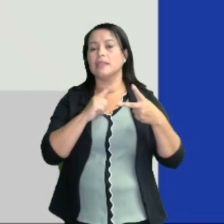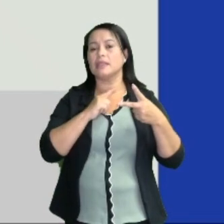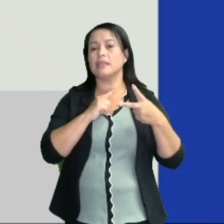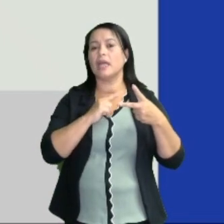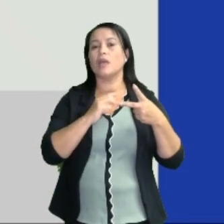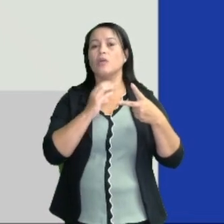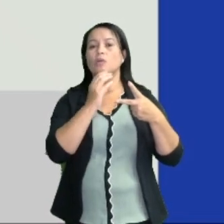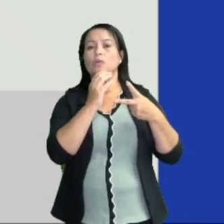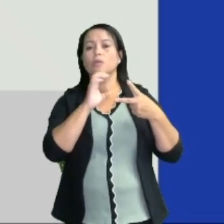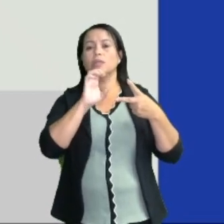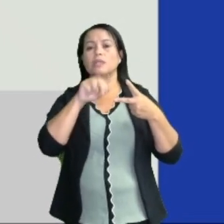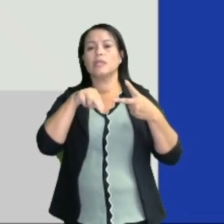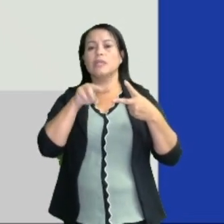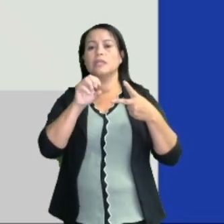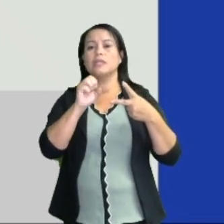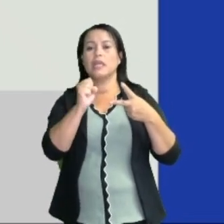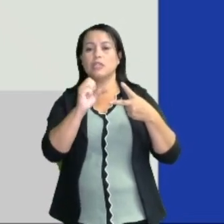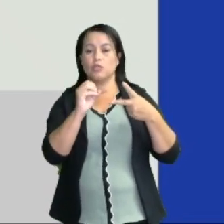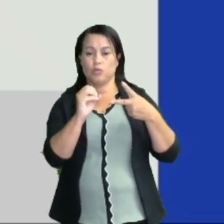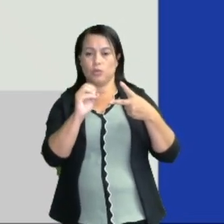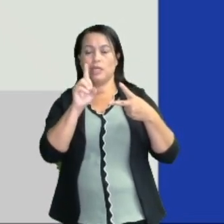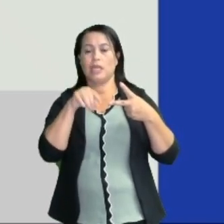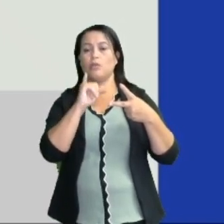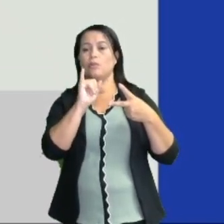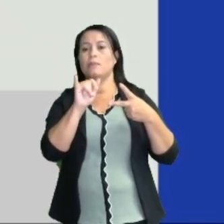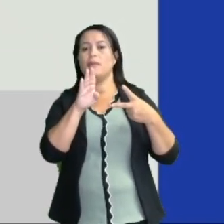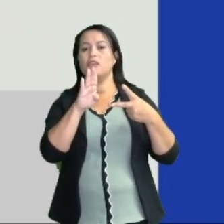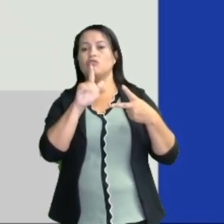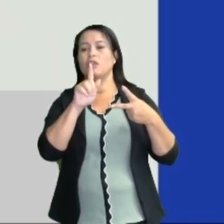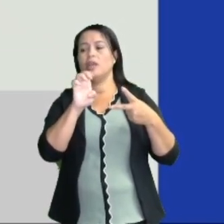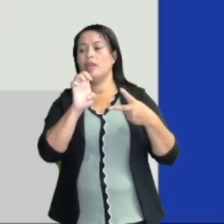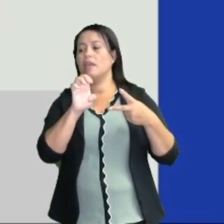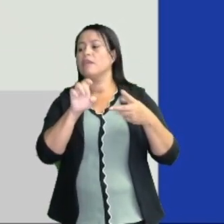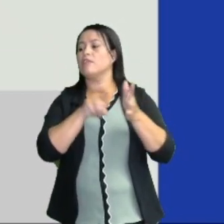tá? Do IBGE. Faz as pesquisas nas casas.